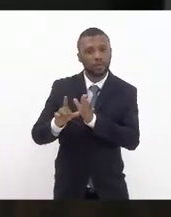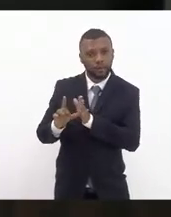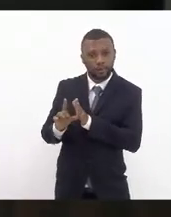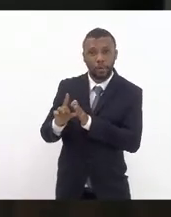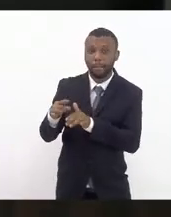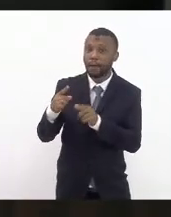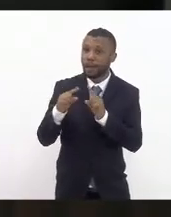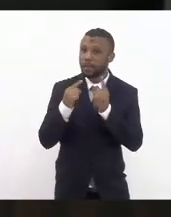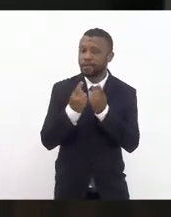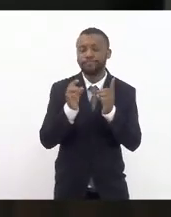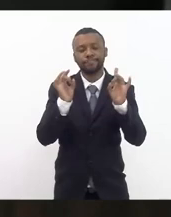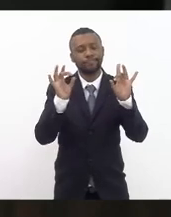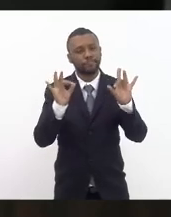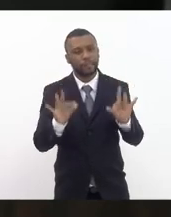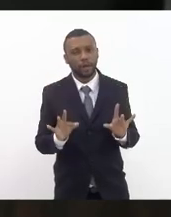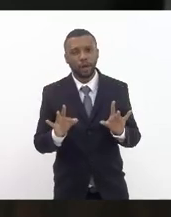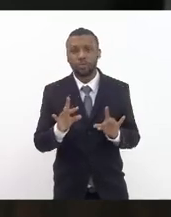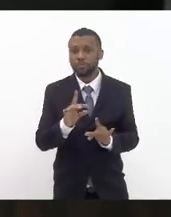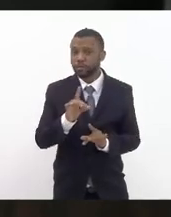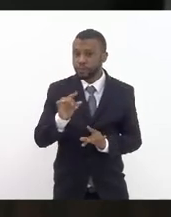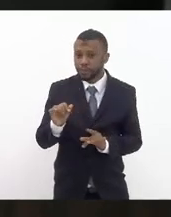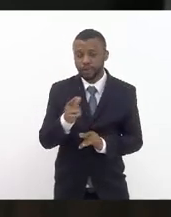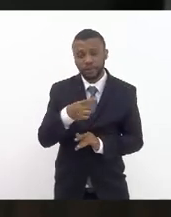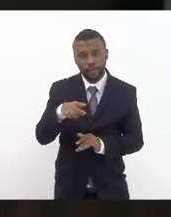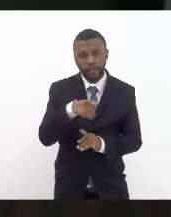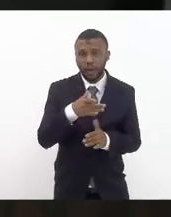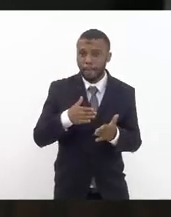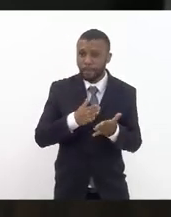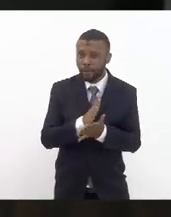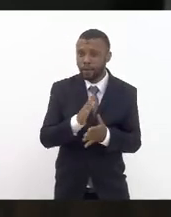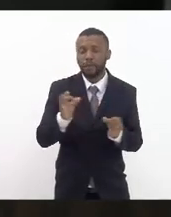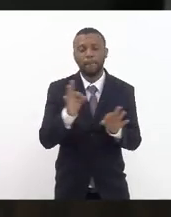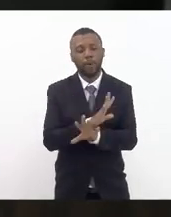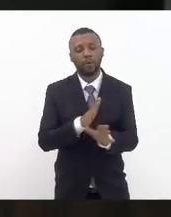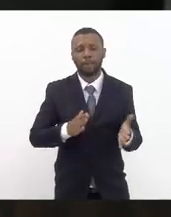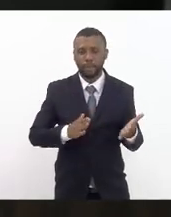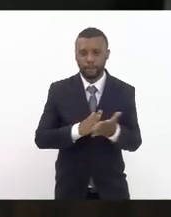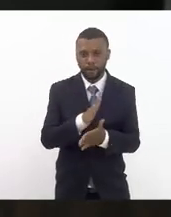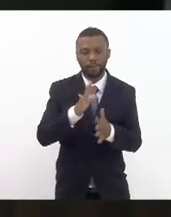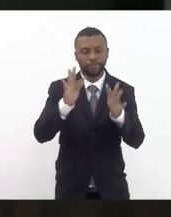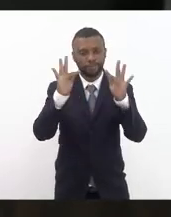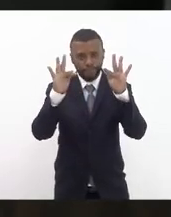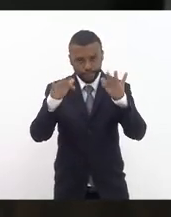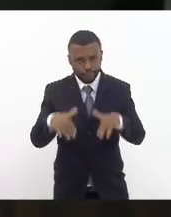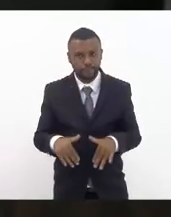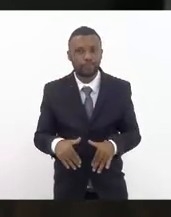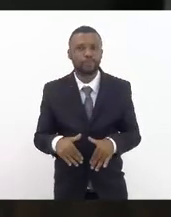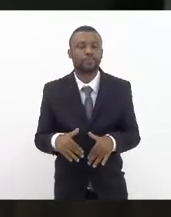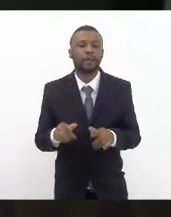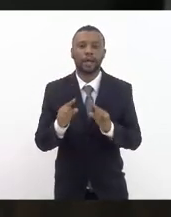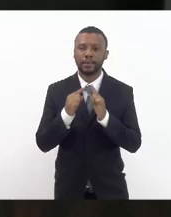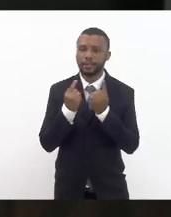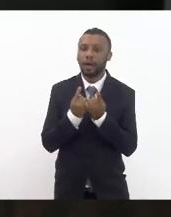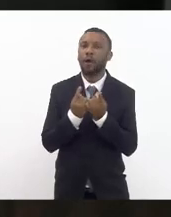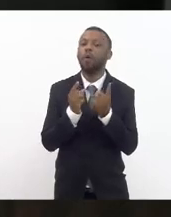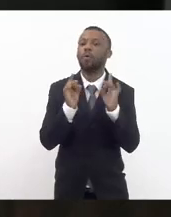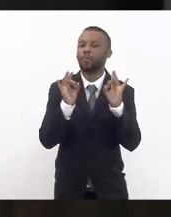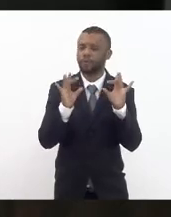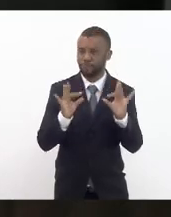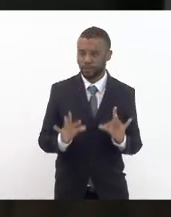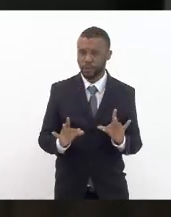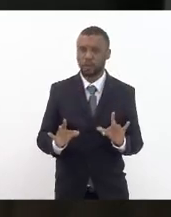primeira sessão extraordinária do dia. Os que aprovam, as comissões estão aprovados. Está encerrada a sessão ordinária.